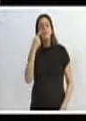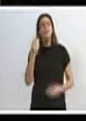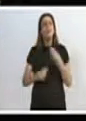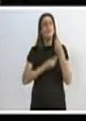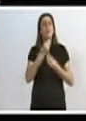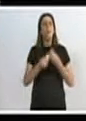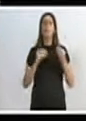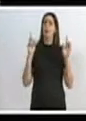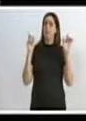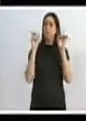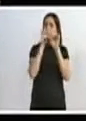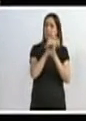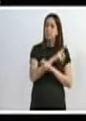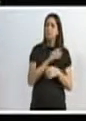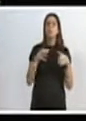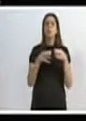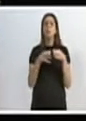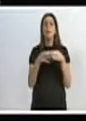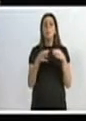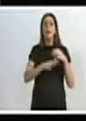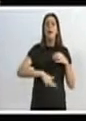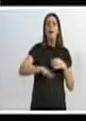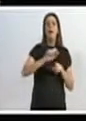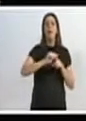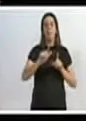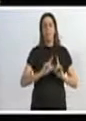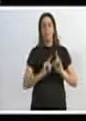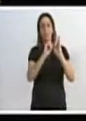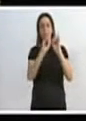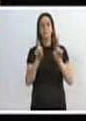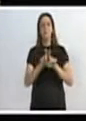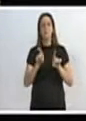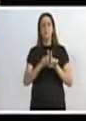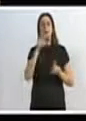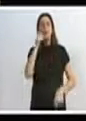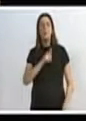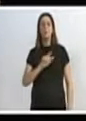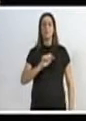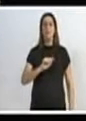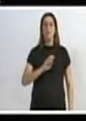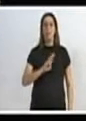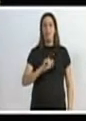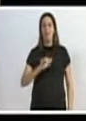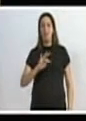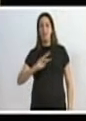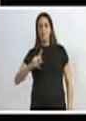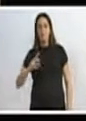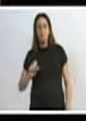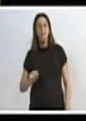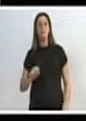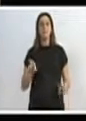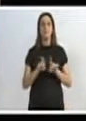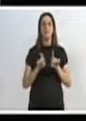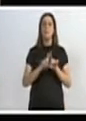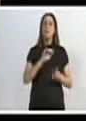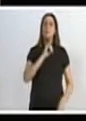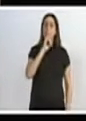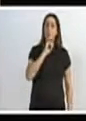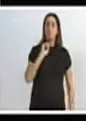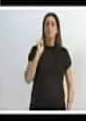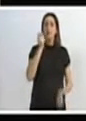dificuldades do núcleo imobiliário relacionadas ao Habite-se, na Secretaria de Planejamento, relacionadas ao ITBI, ao